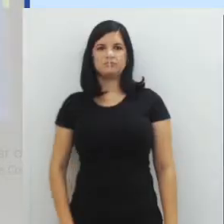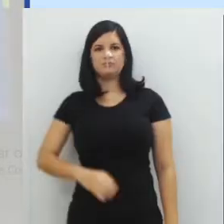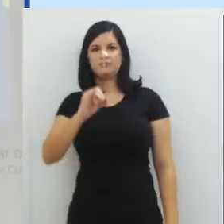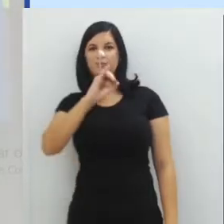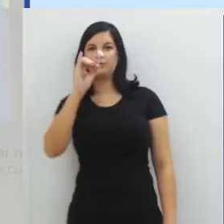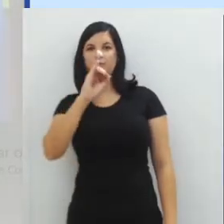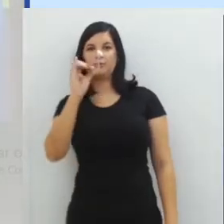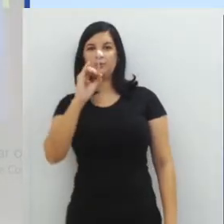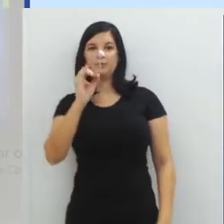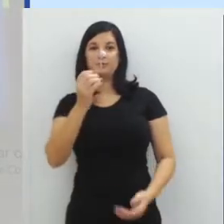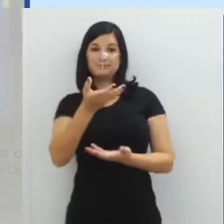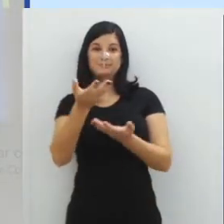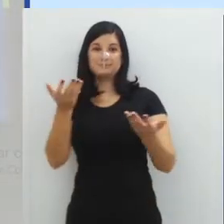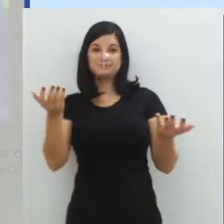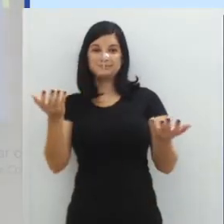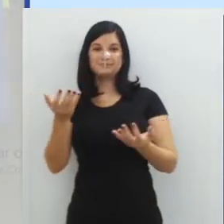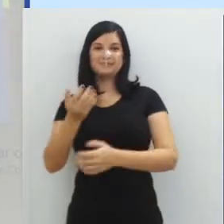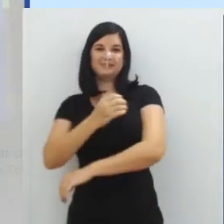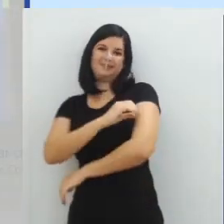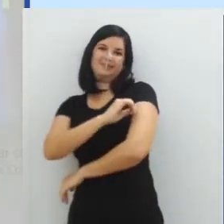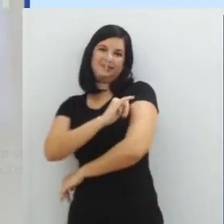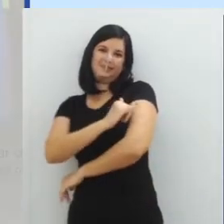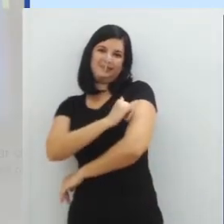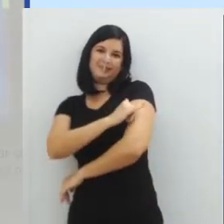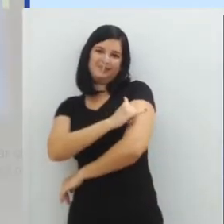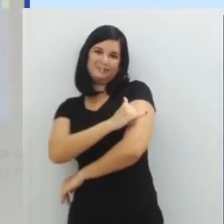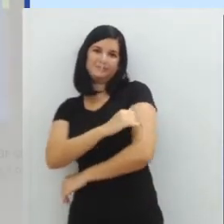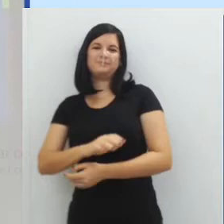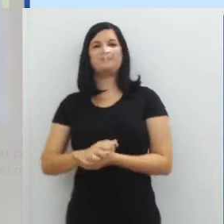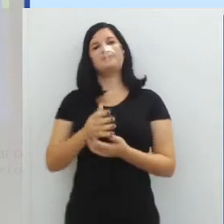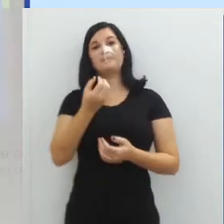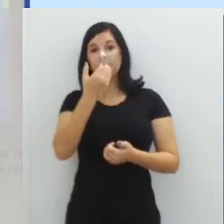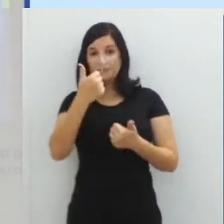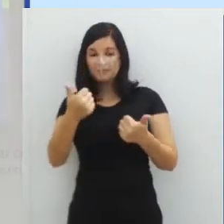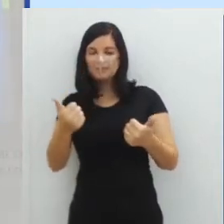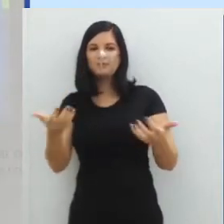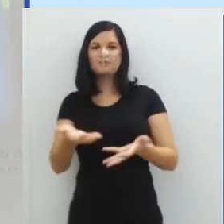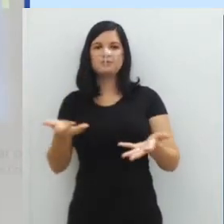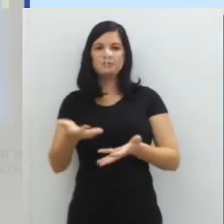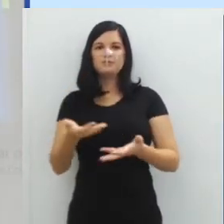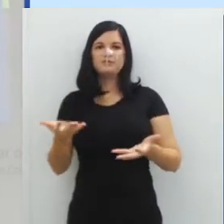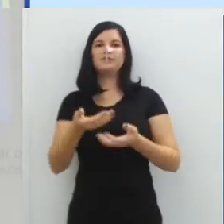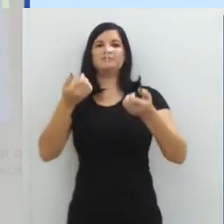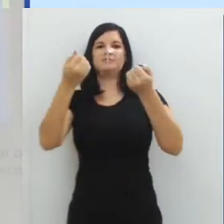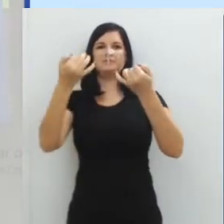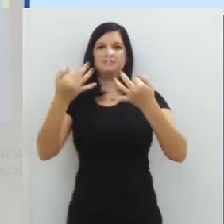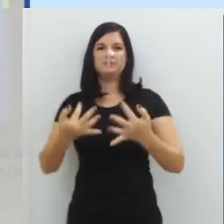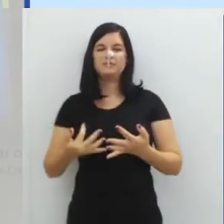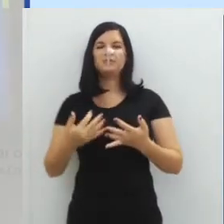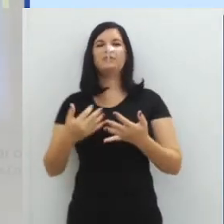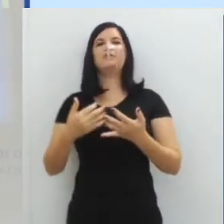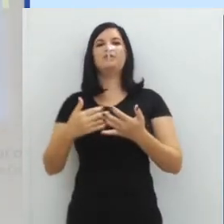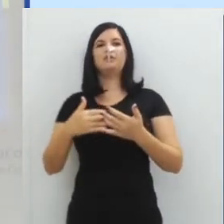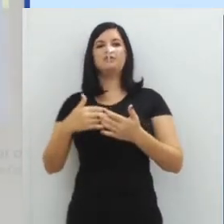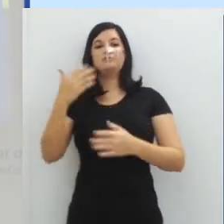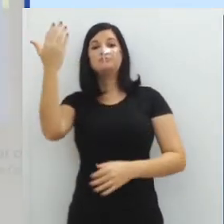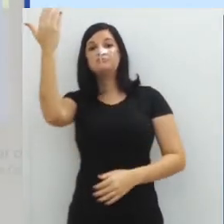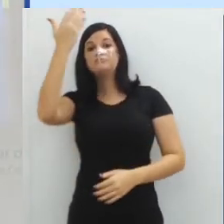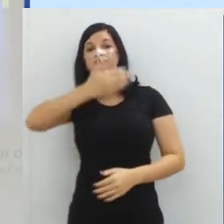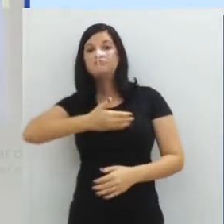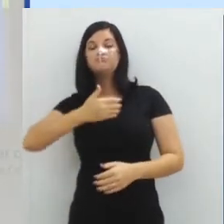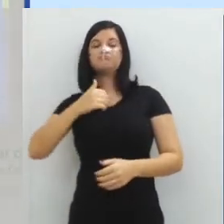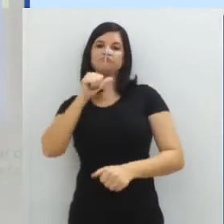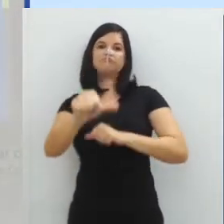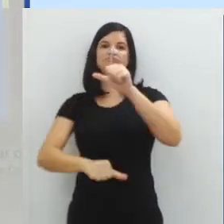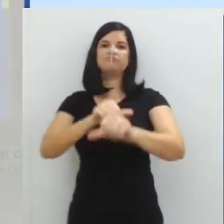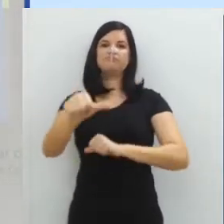E aí, meu povo da EJA, tudo bom com vocês? Hoje a gente vai trabalhar um pouquinho as evidências das transformações químicas. Essa parte